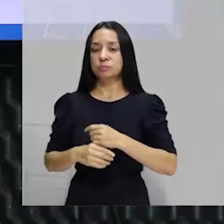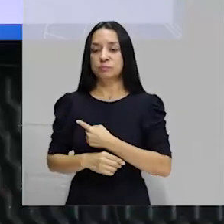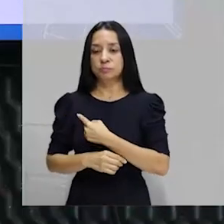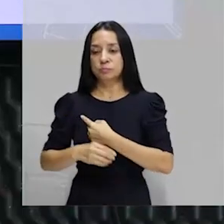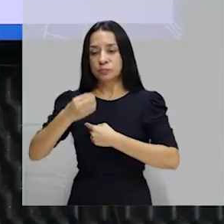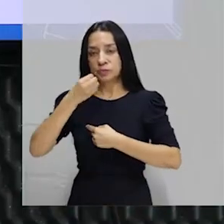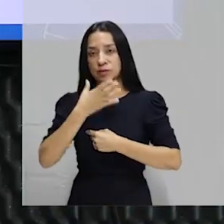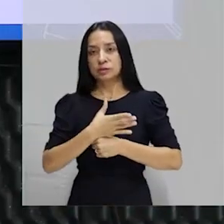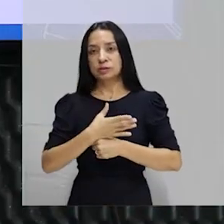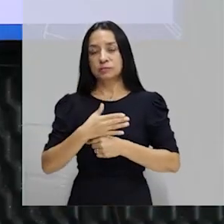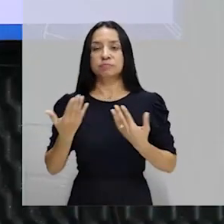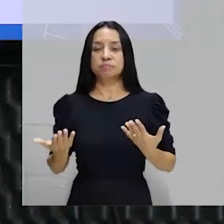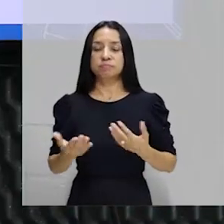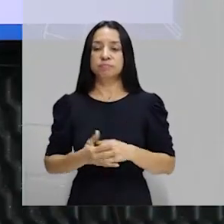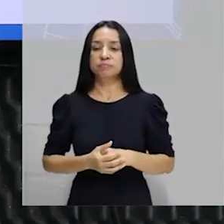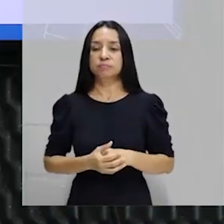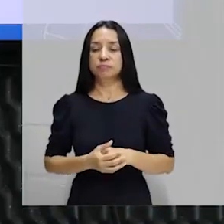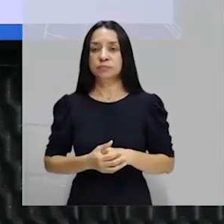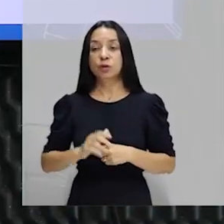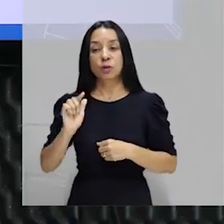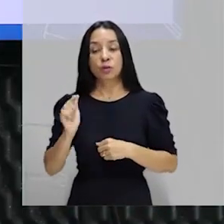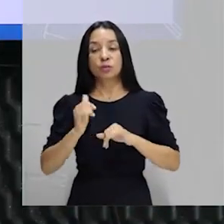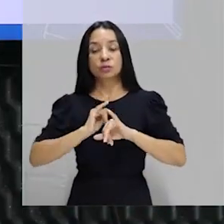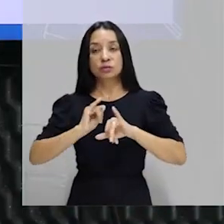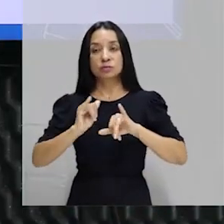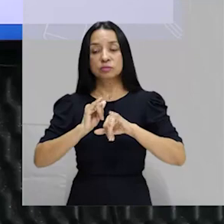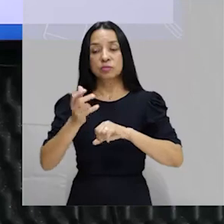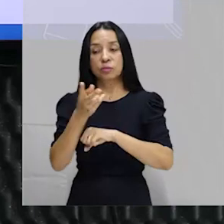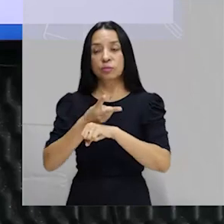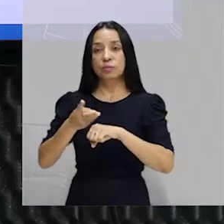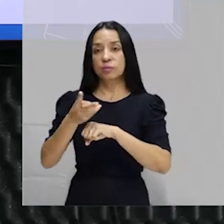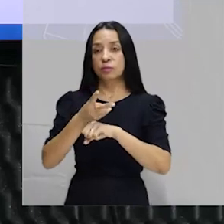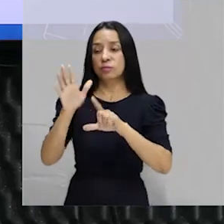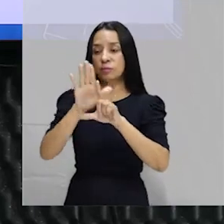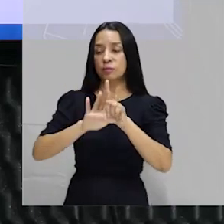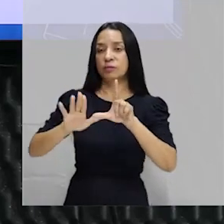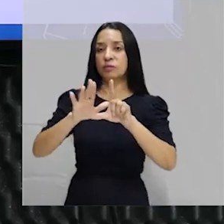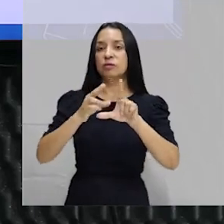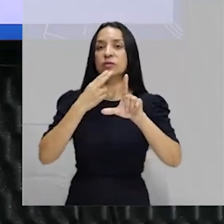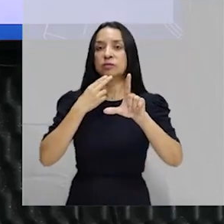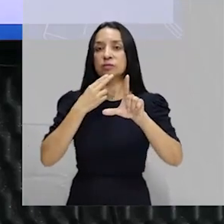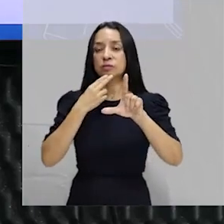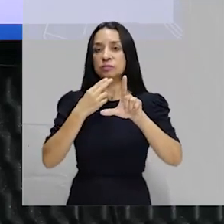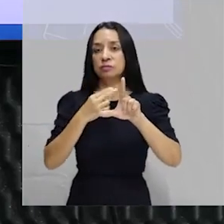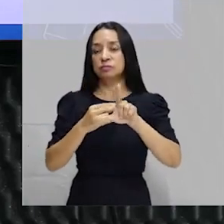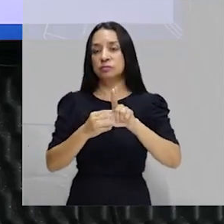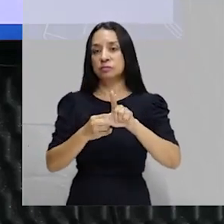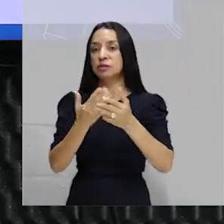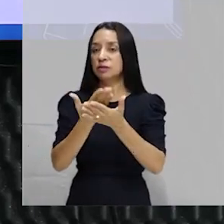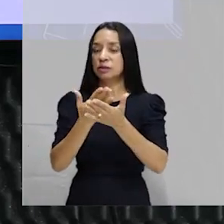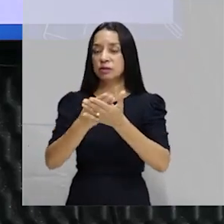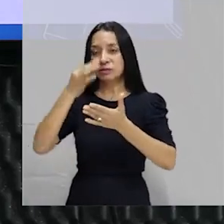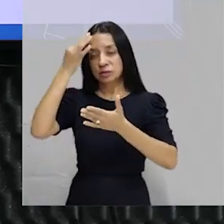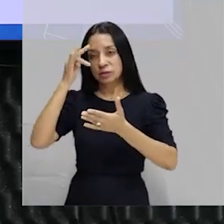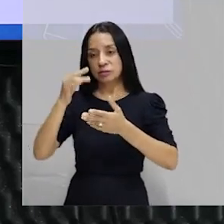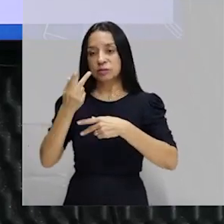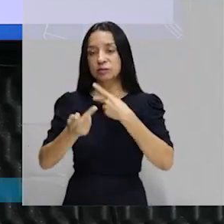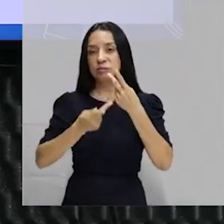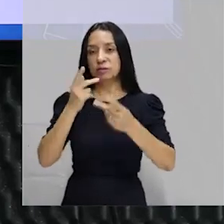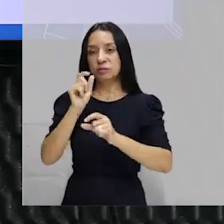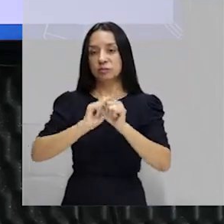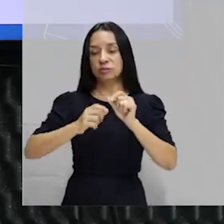proletariado. E o sistema socialista ele busca justamente dividir esses recursos de maneira igualitária, fazendo com que esse proletariado